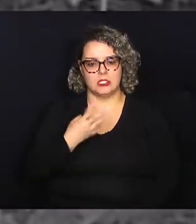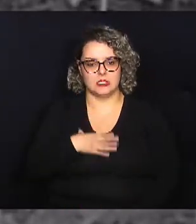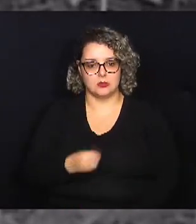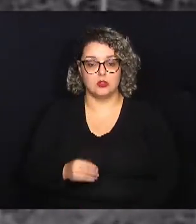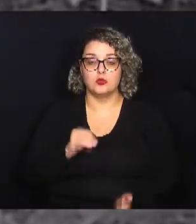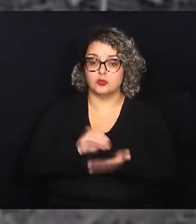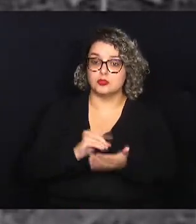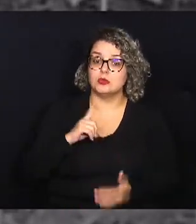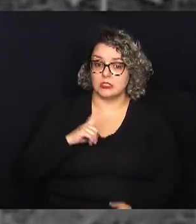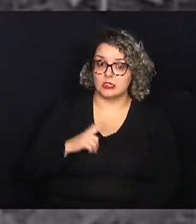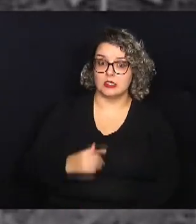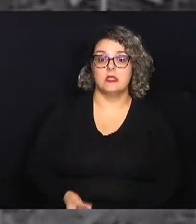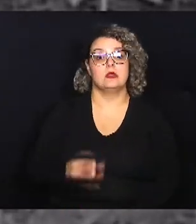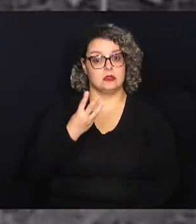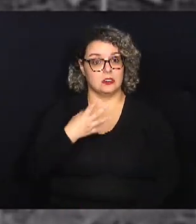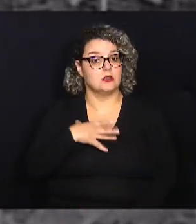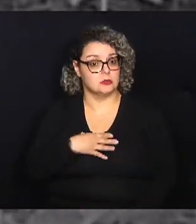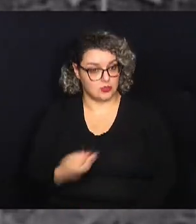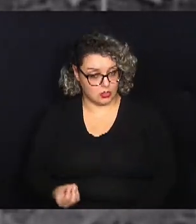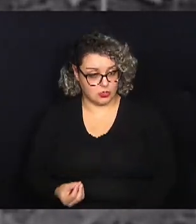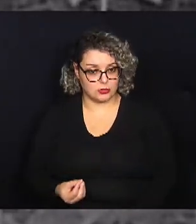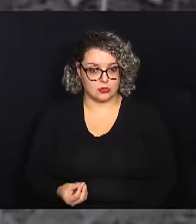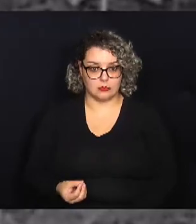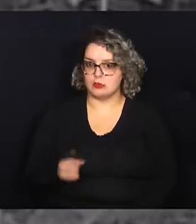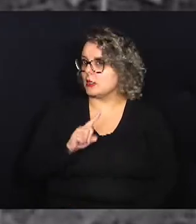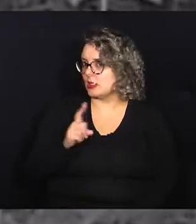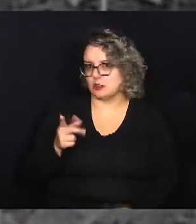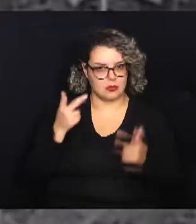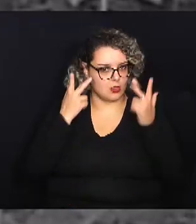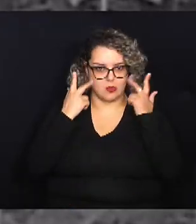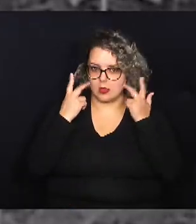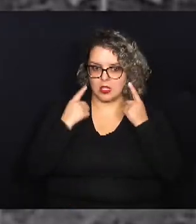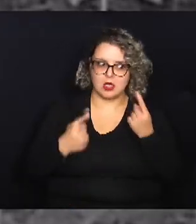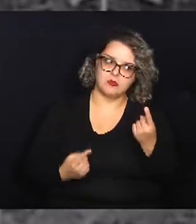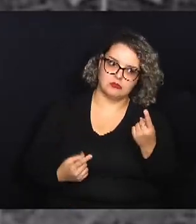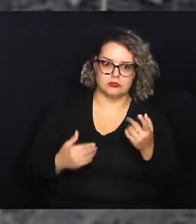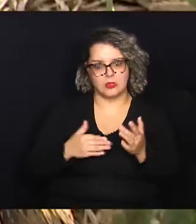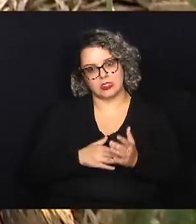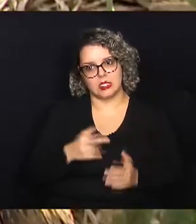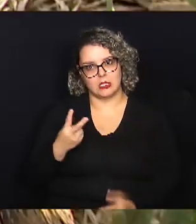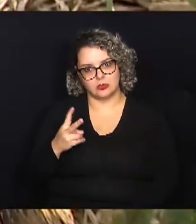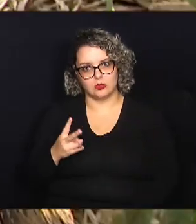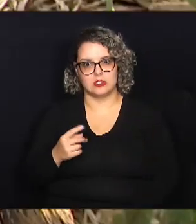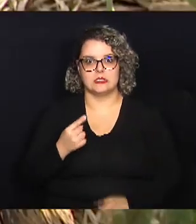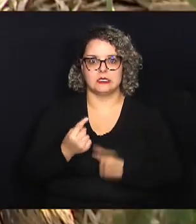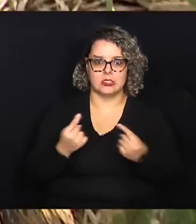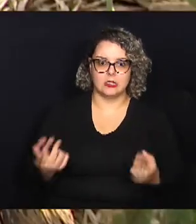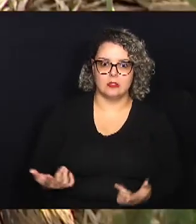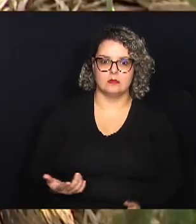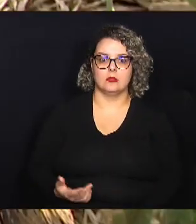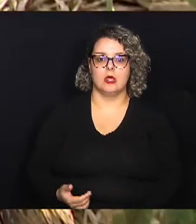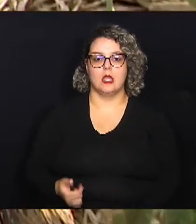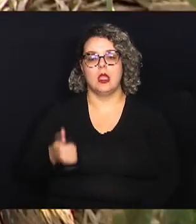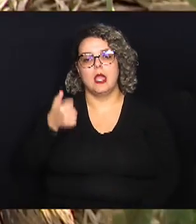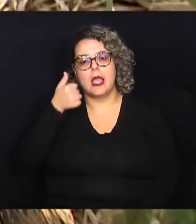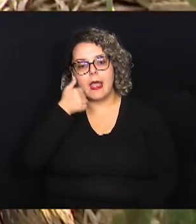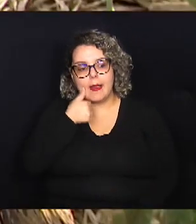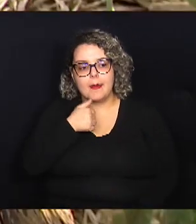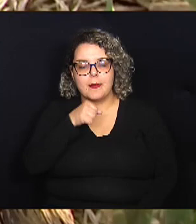que a gente teve, ela teve 3 filhotes. Mas não é comum, normal entre 1 e 2 filhotes por cria. A mãe cuida deles por 1